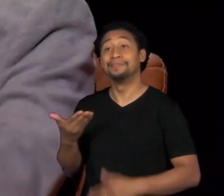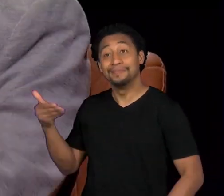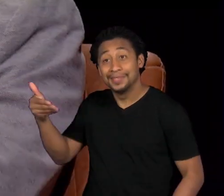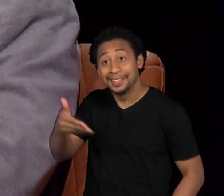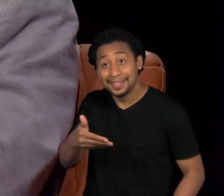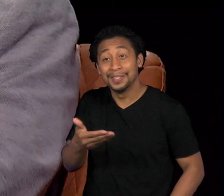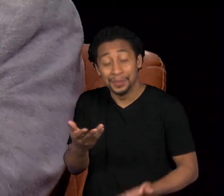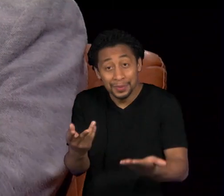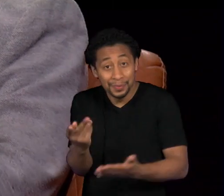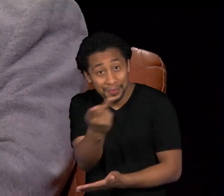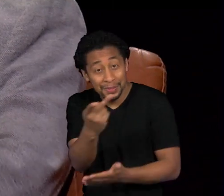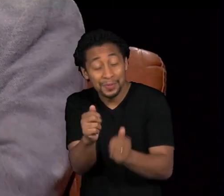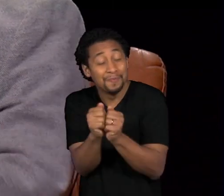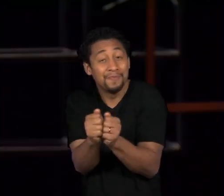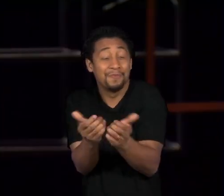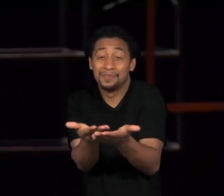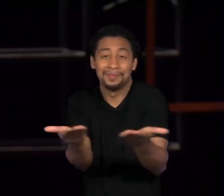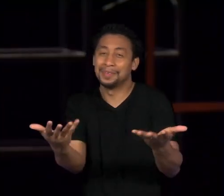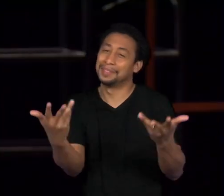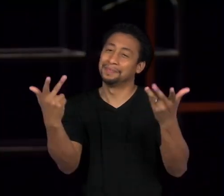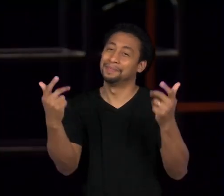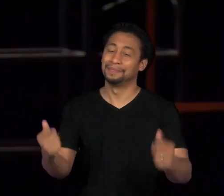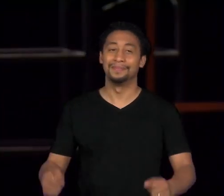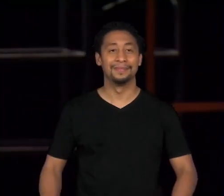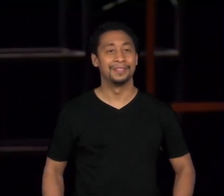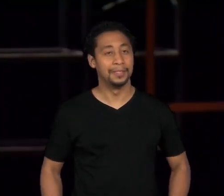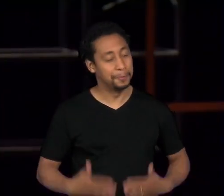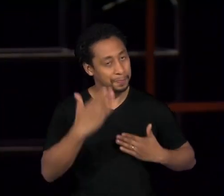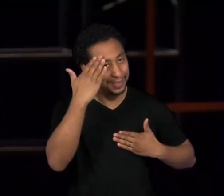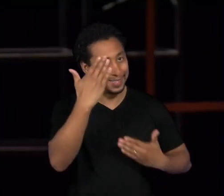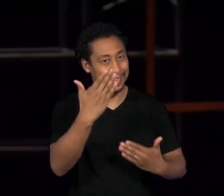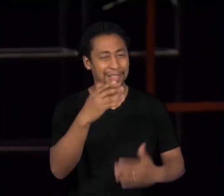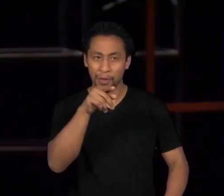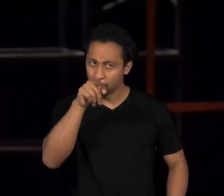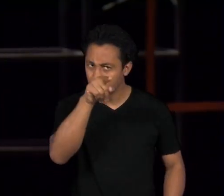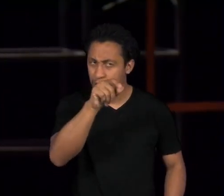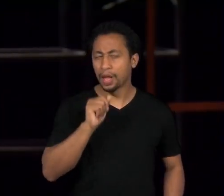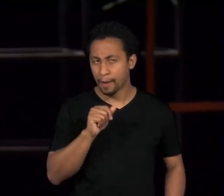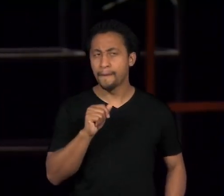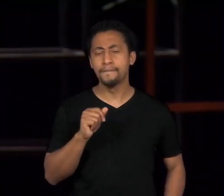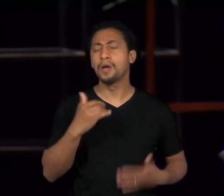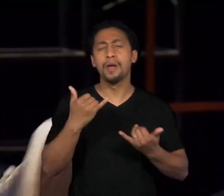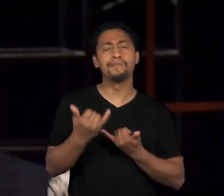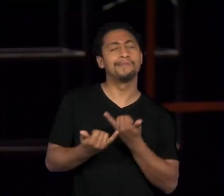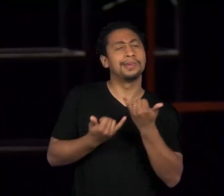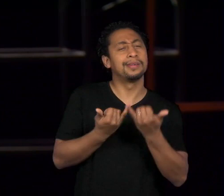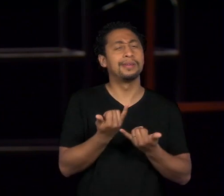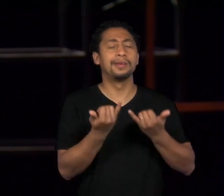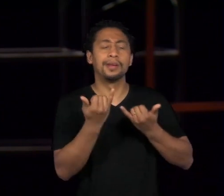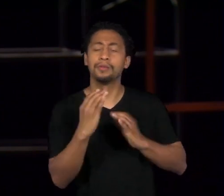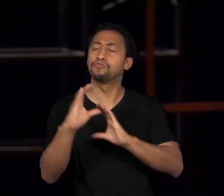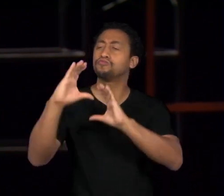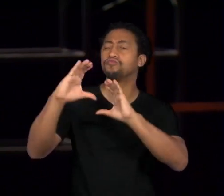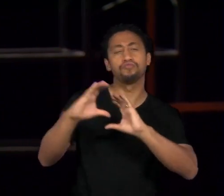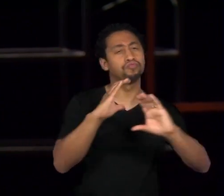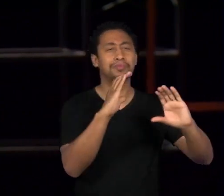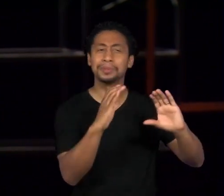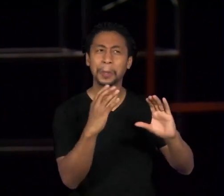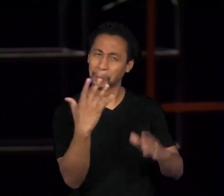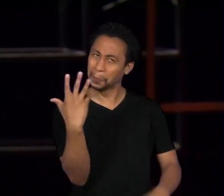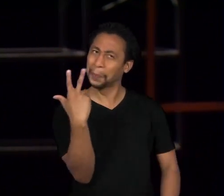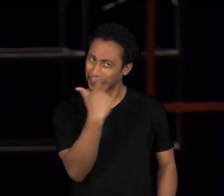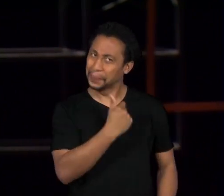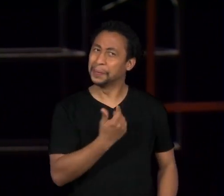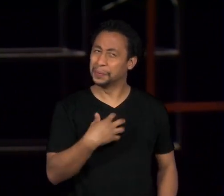vocês Muito obrigado noga você é um brincante brincante essa palavra é muito bonita mais do que